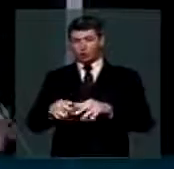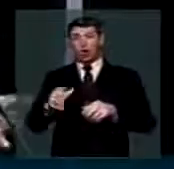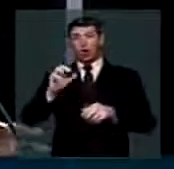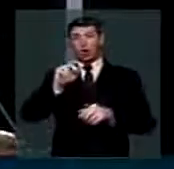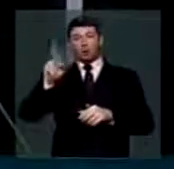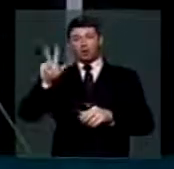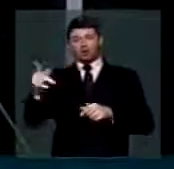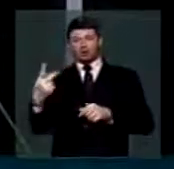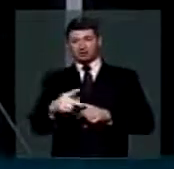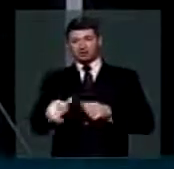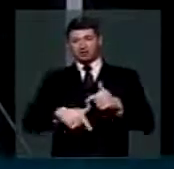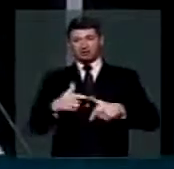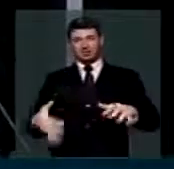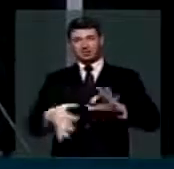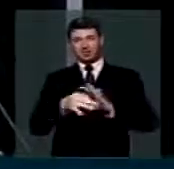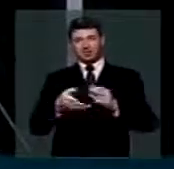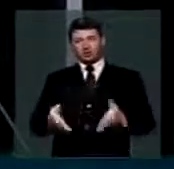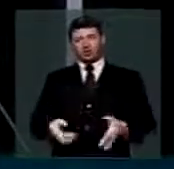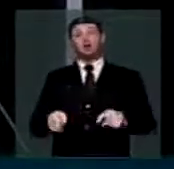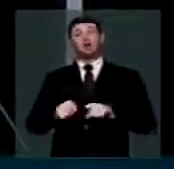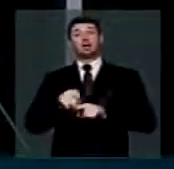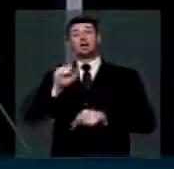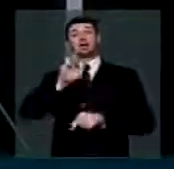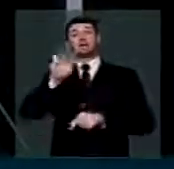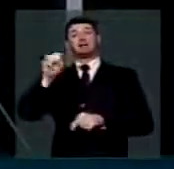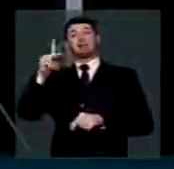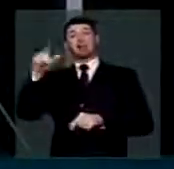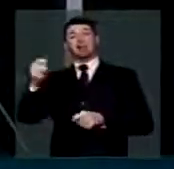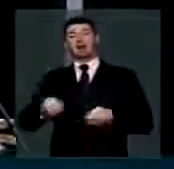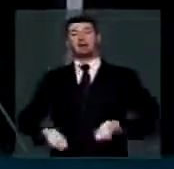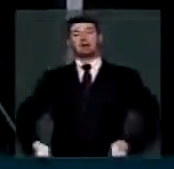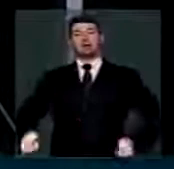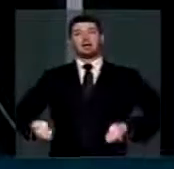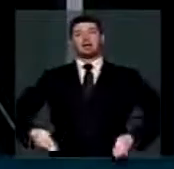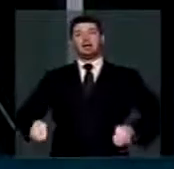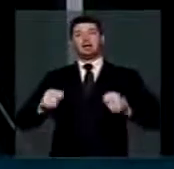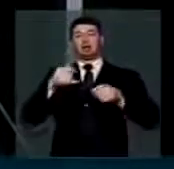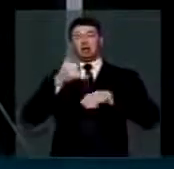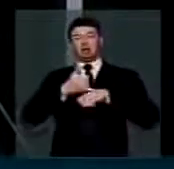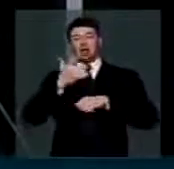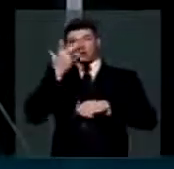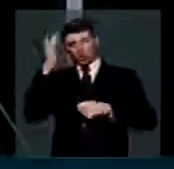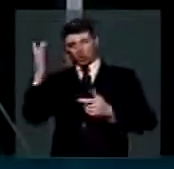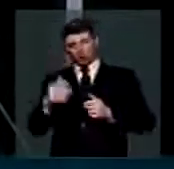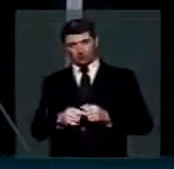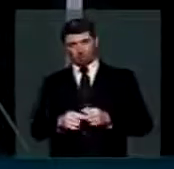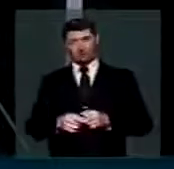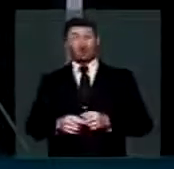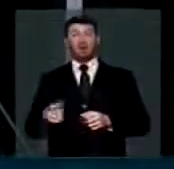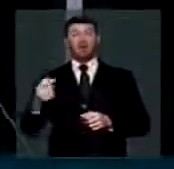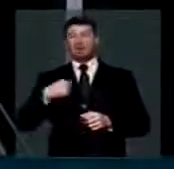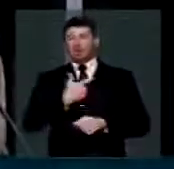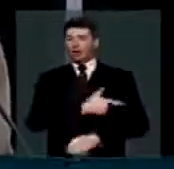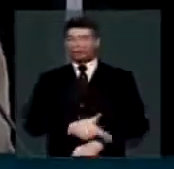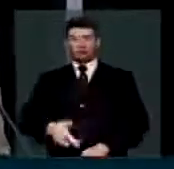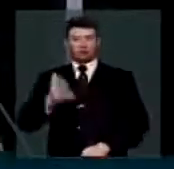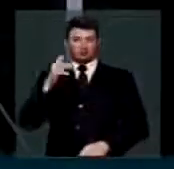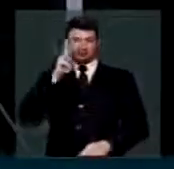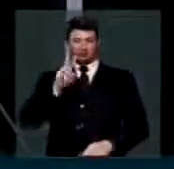garimpeiros, quanto lá do garimpo da Serra Pelada. Eu me acostumei a ouvir e a